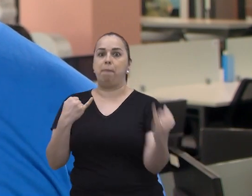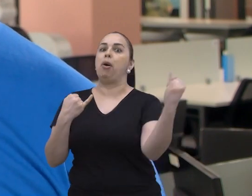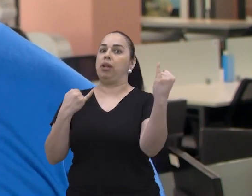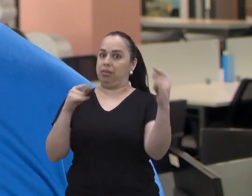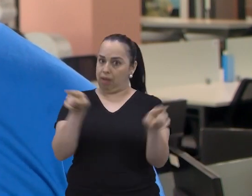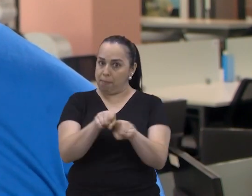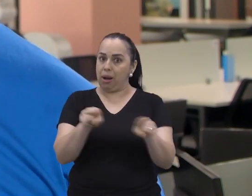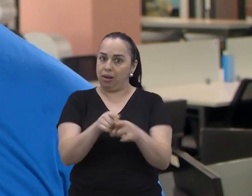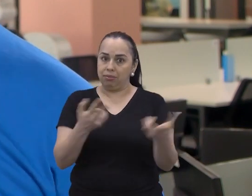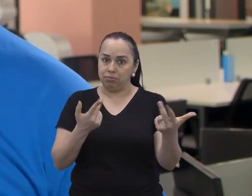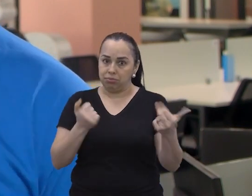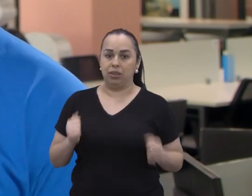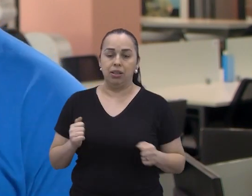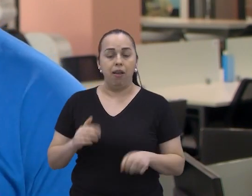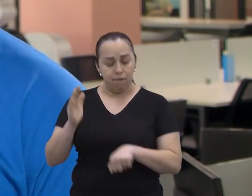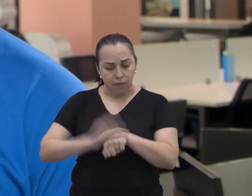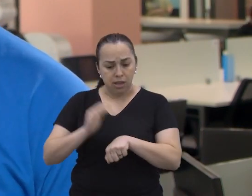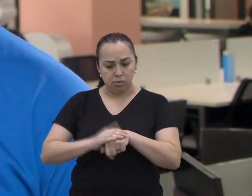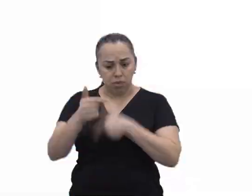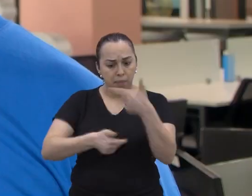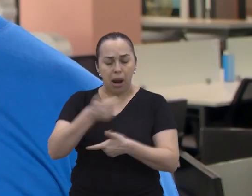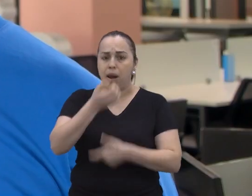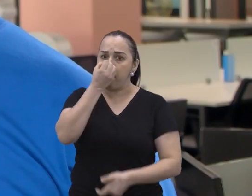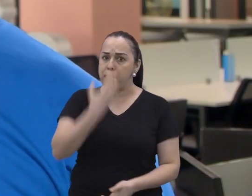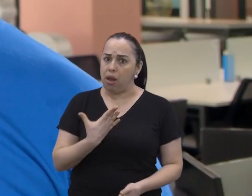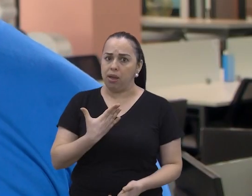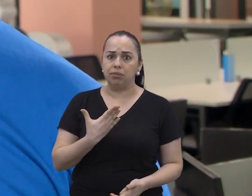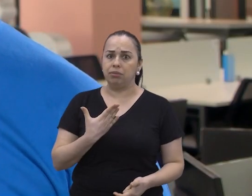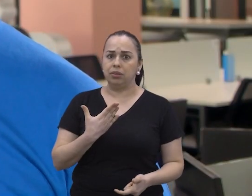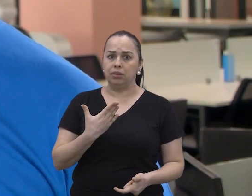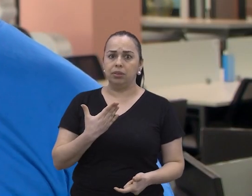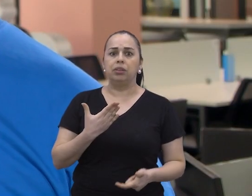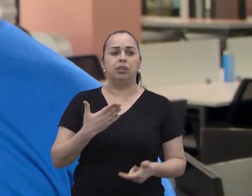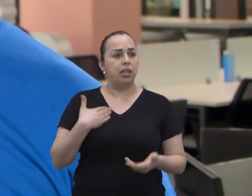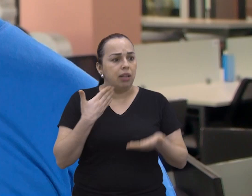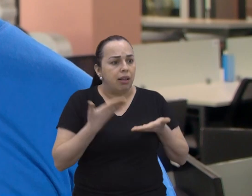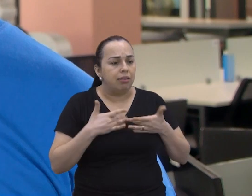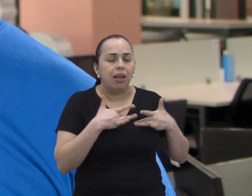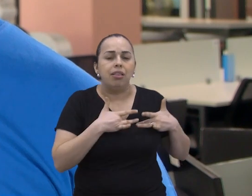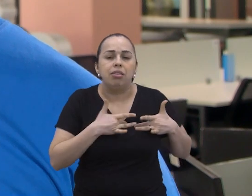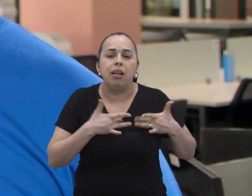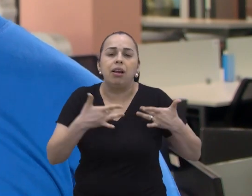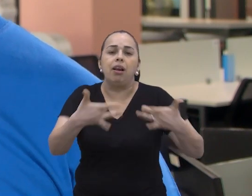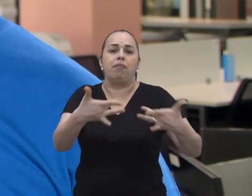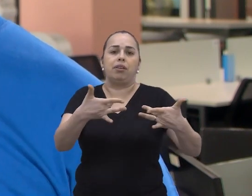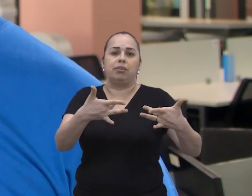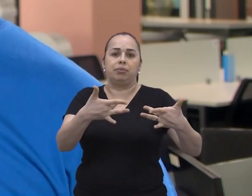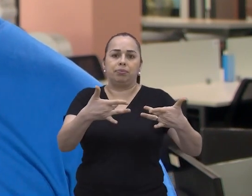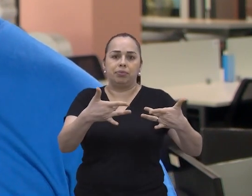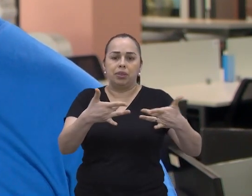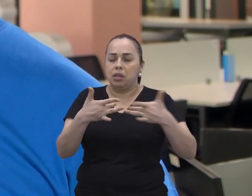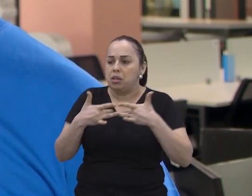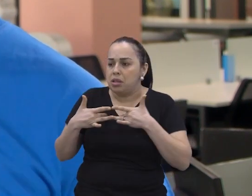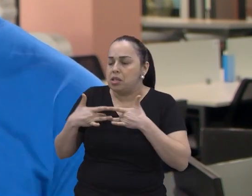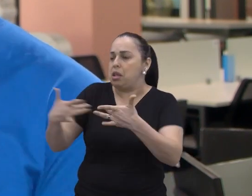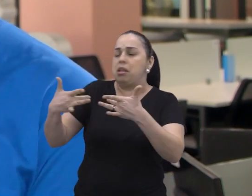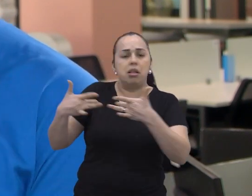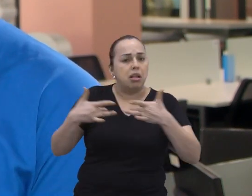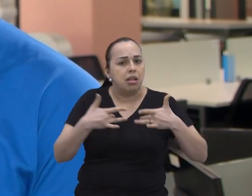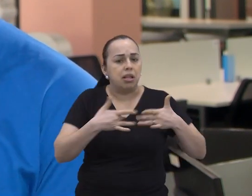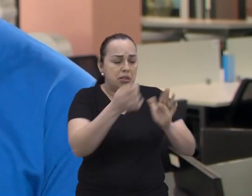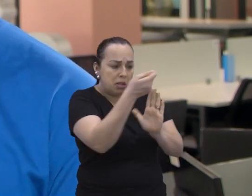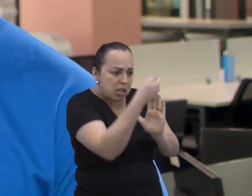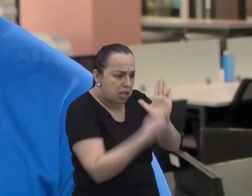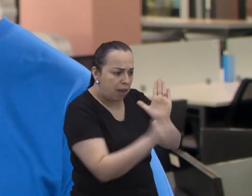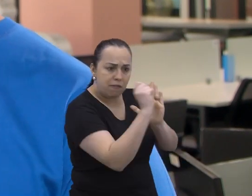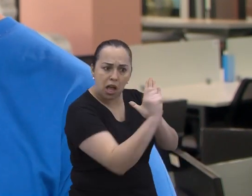não é mais precioso do que o tempo das outras pessoas. Faça um trabalho bem feito, um trabalho que não sobre pontas. Seja generoso quando você escrever